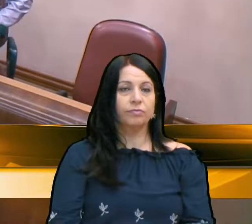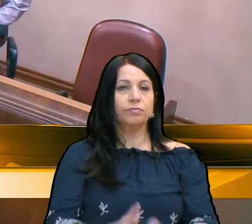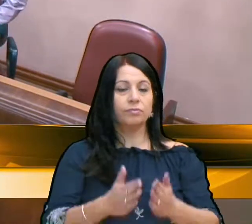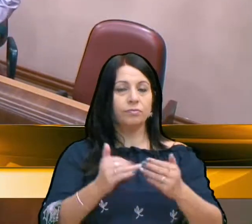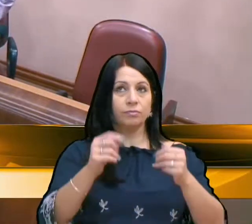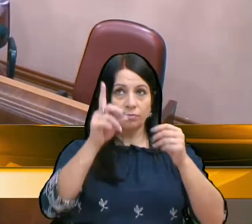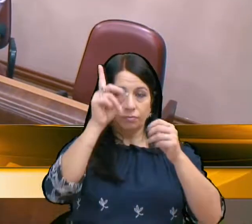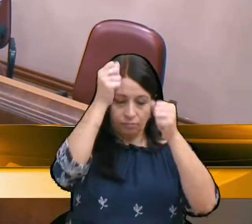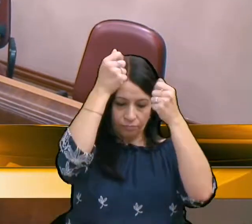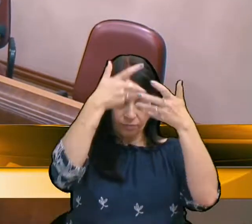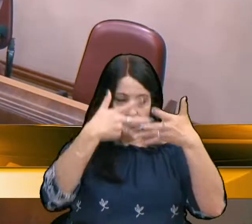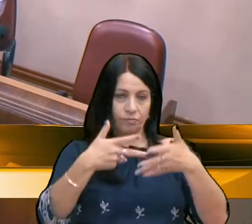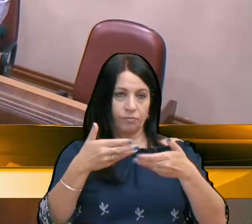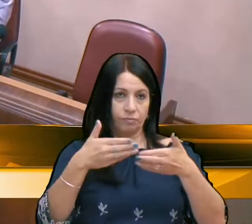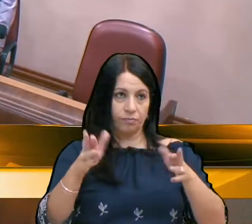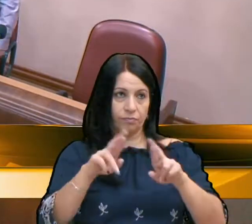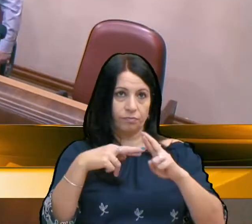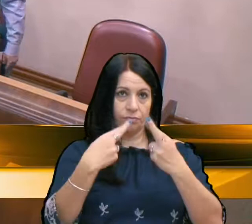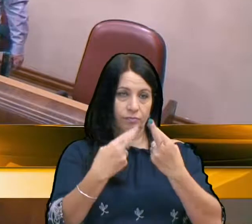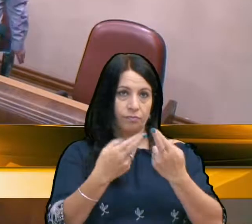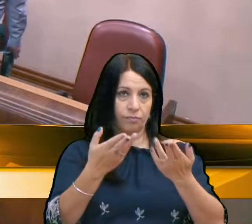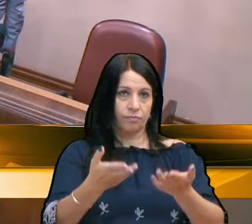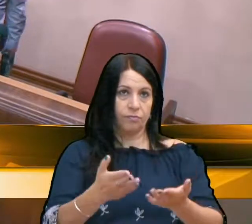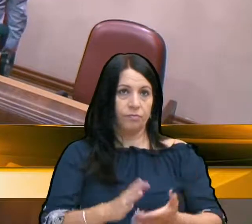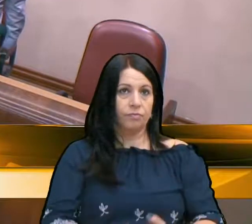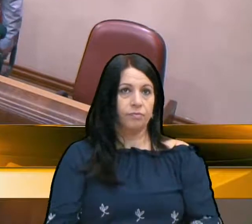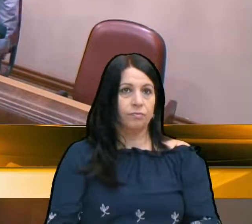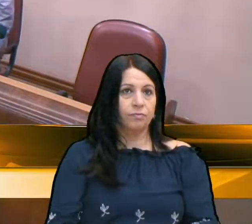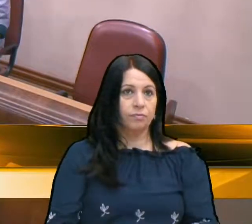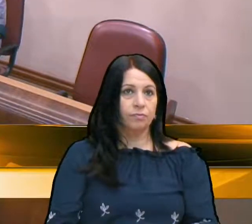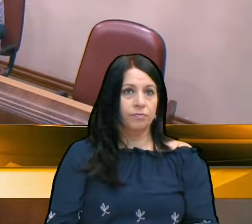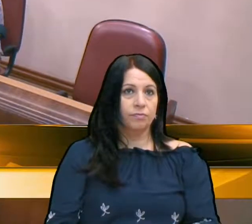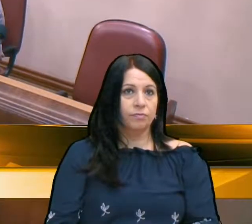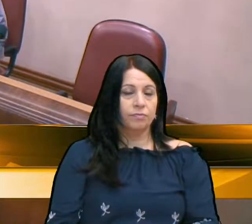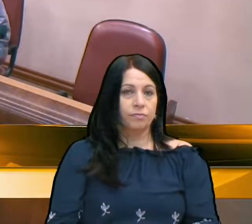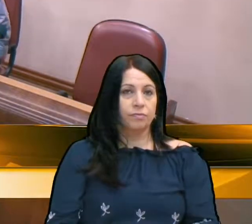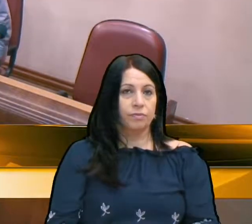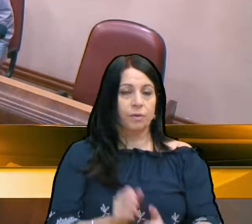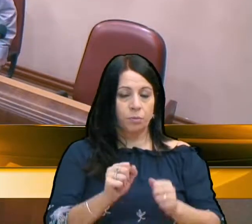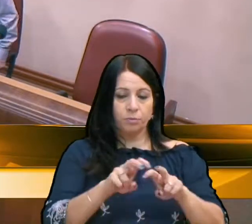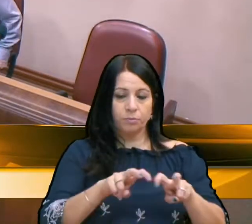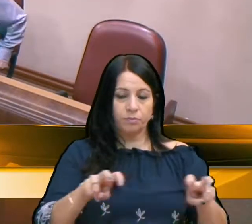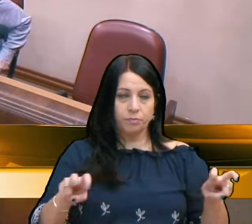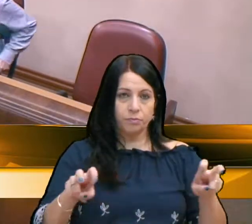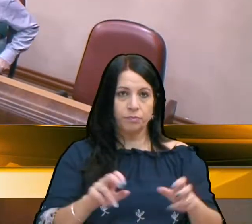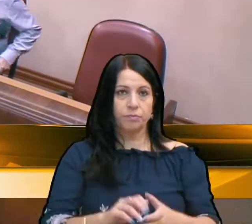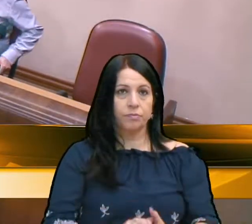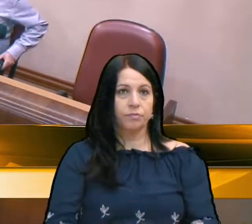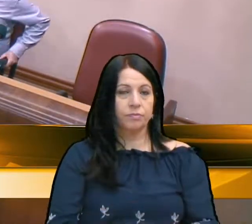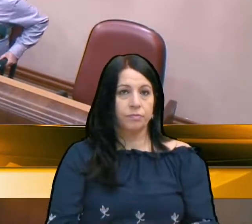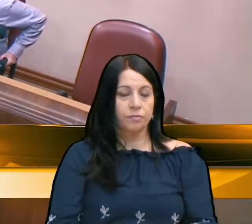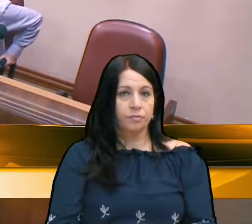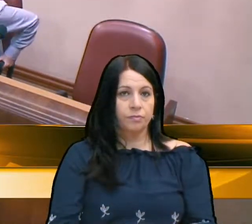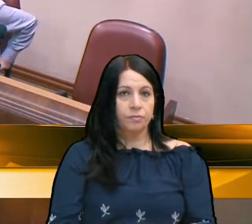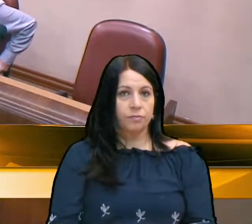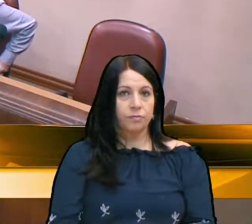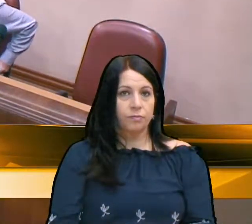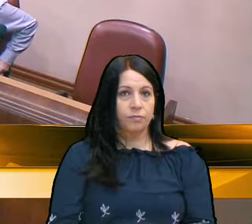Invocando a proteção de Deus, declaro abertos os trabalhos da presente sessão. Podemos sentar.